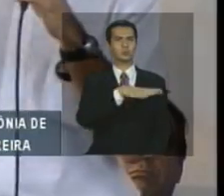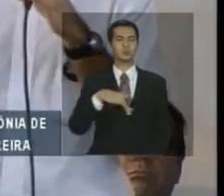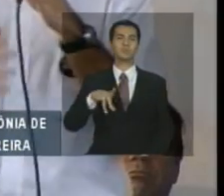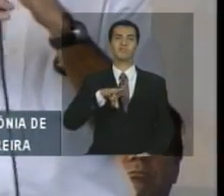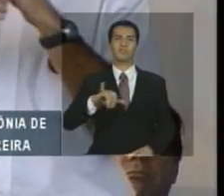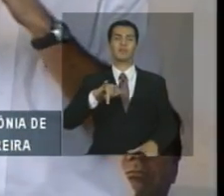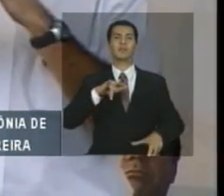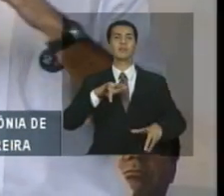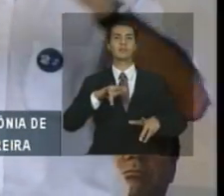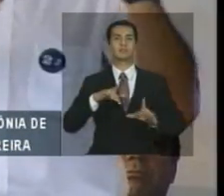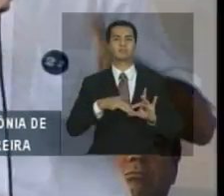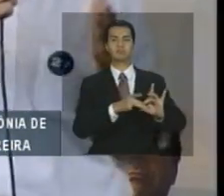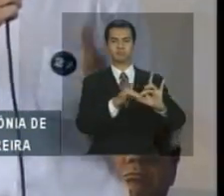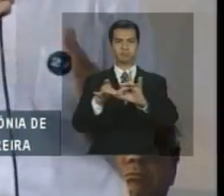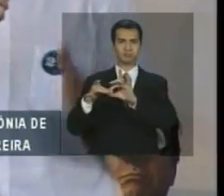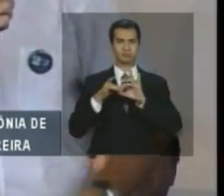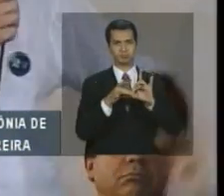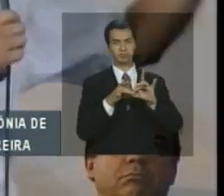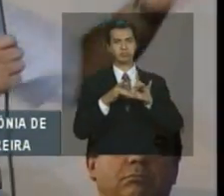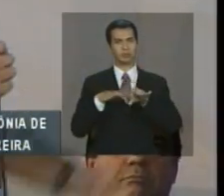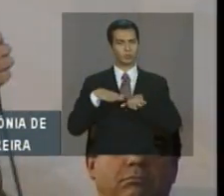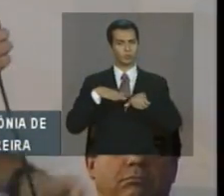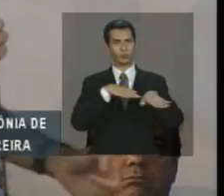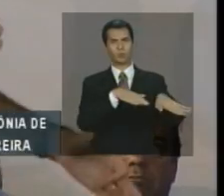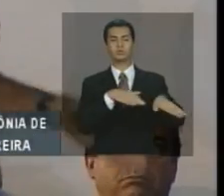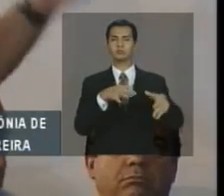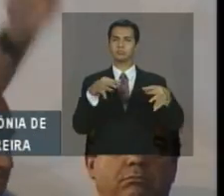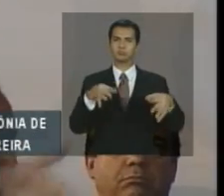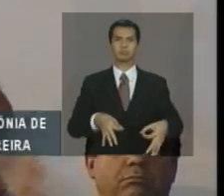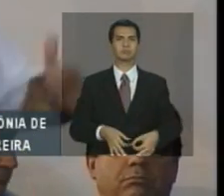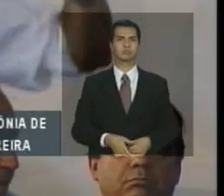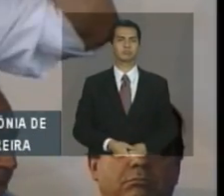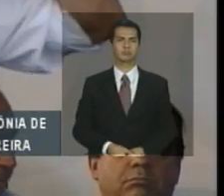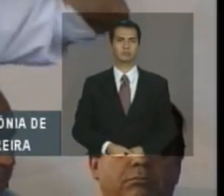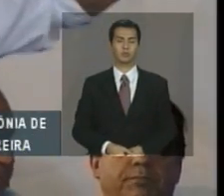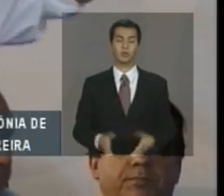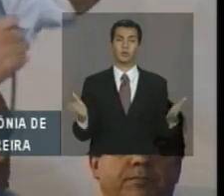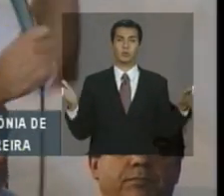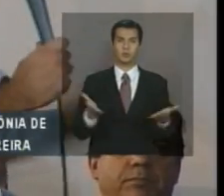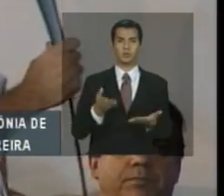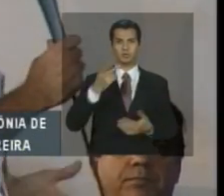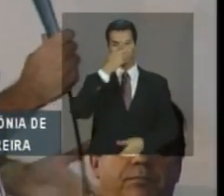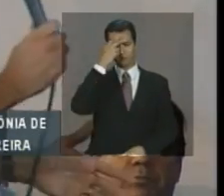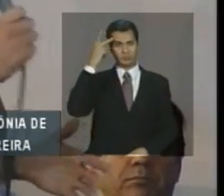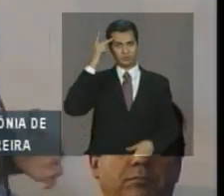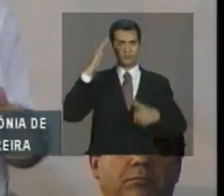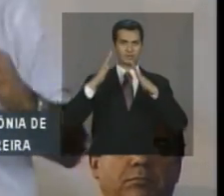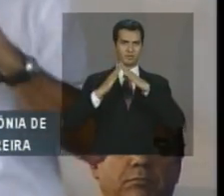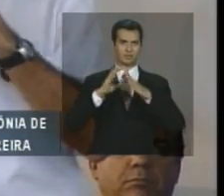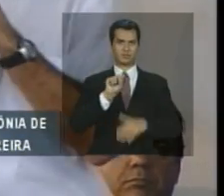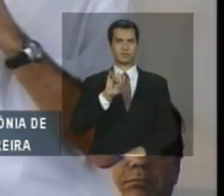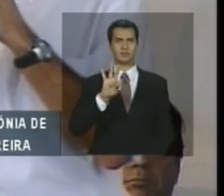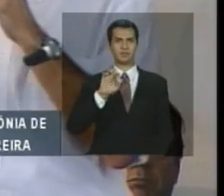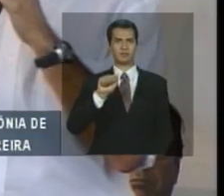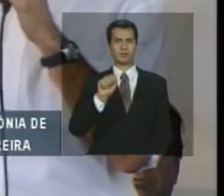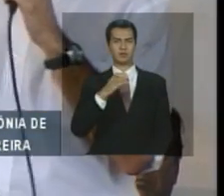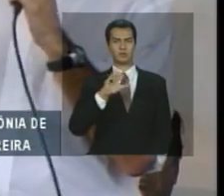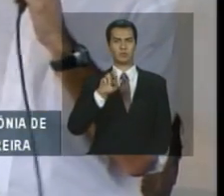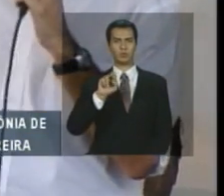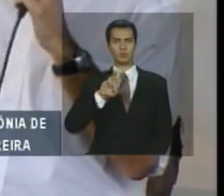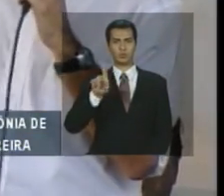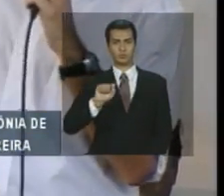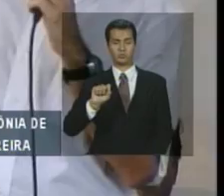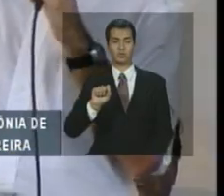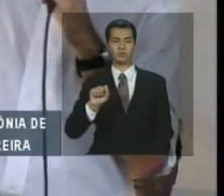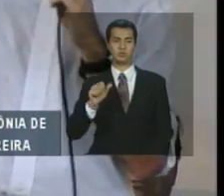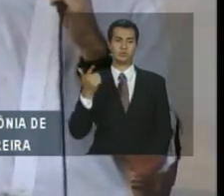se falando e transportando a população hoje. Presidente, um morador de Santa Cruz, que porventura trabalha nessa